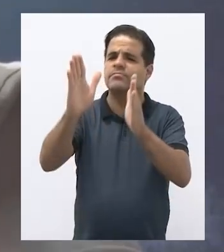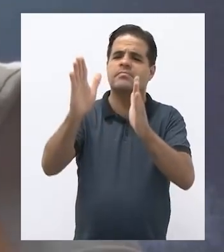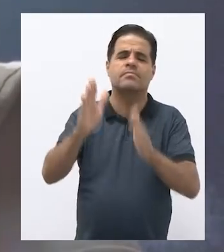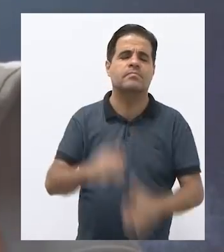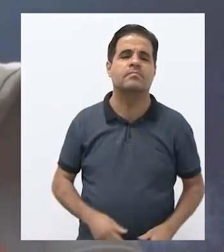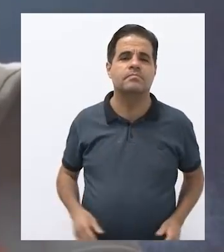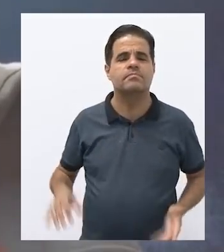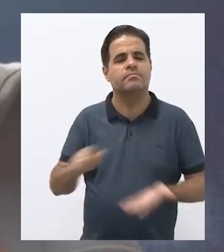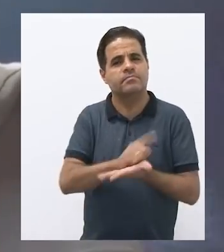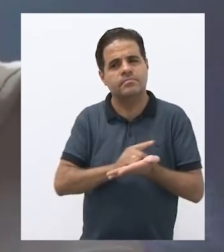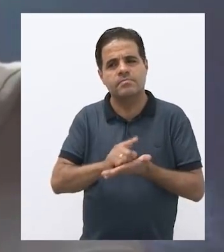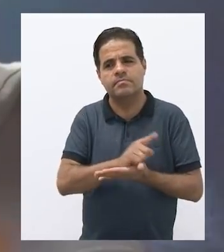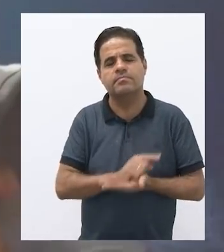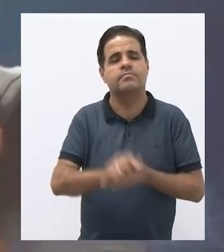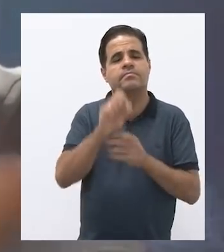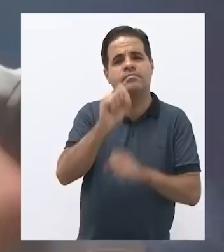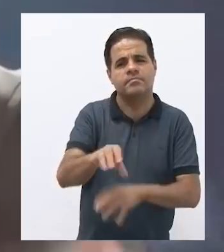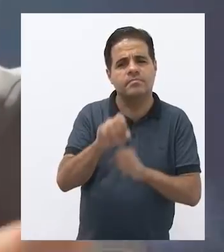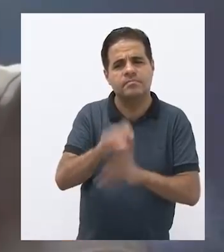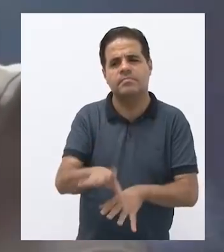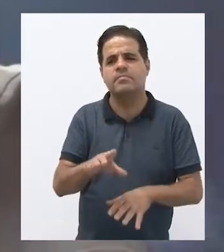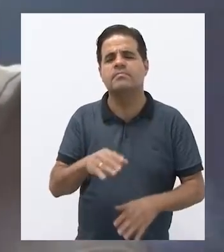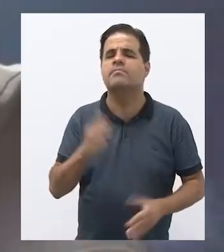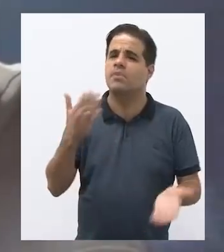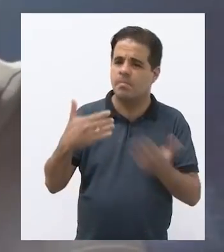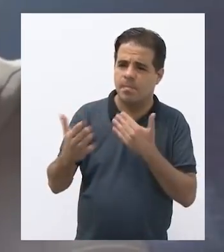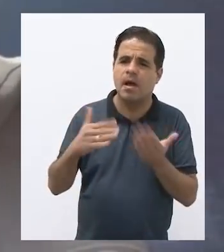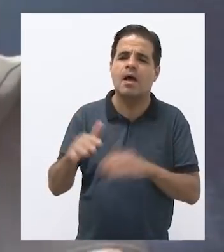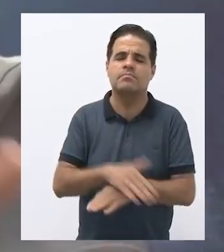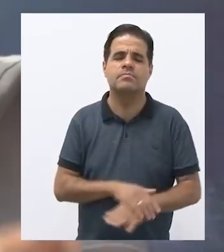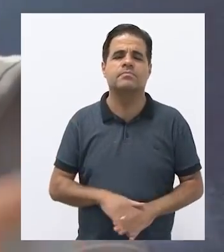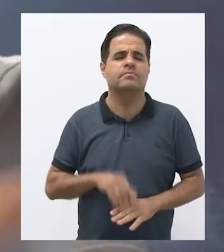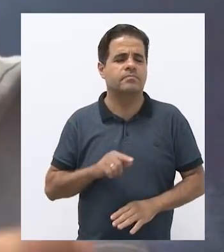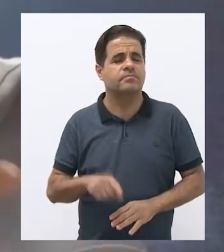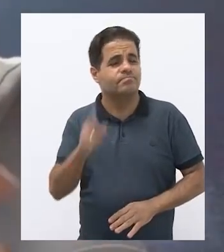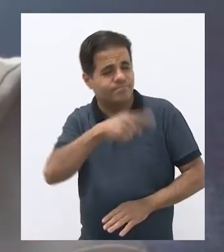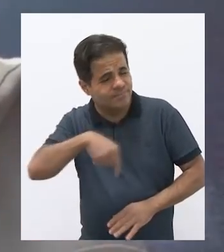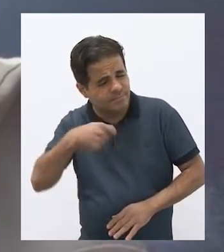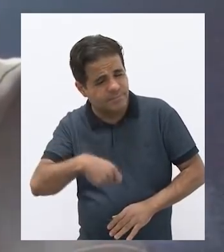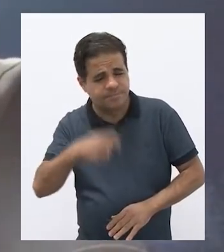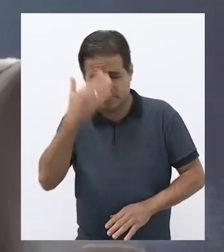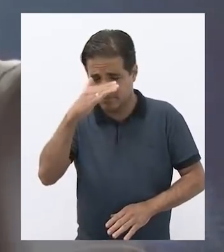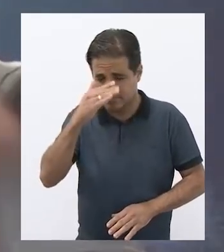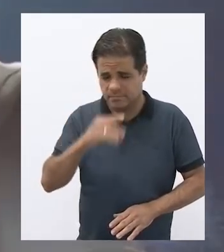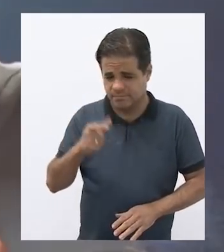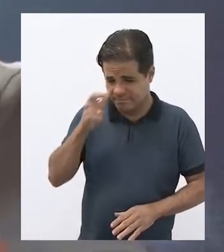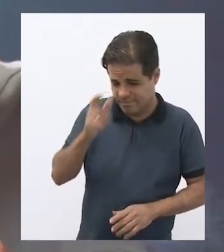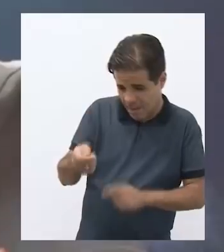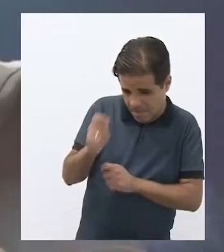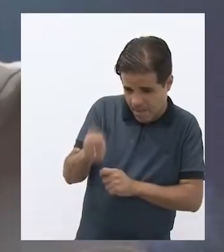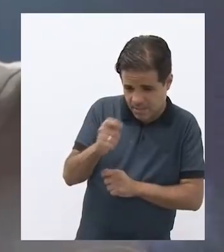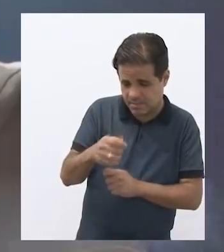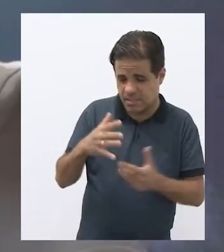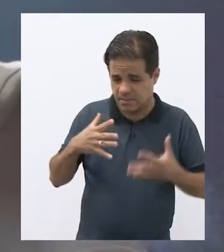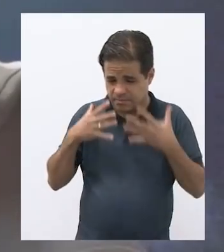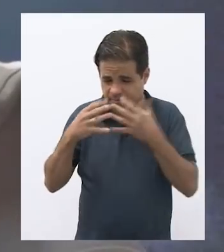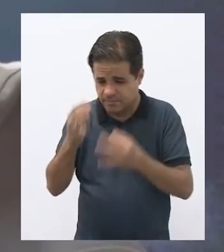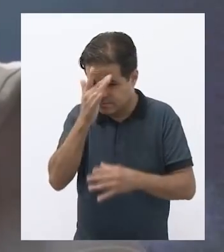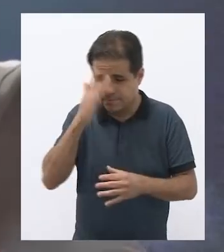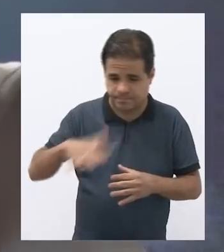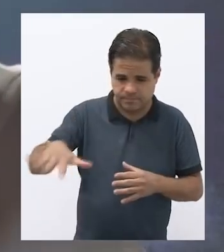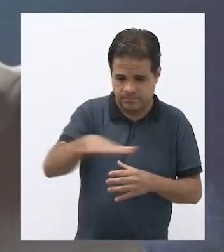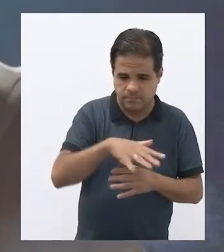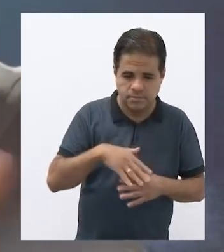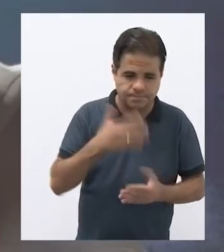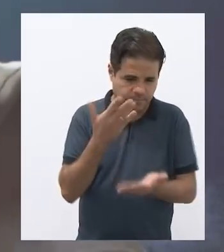da digitalização da educação, que é o nosso papo aqui. A gente precisa entender que para pescar a atenção dessa galera,